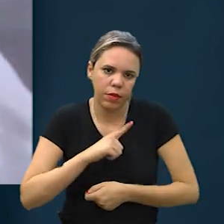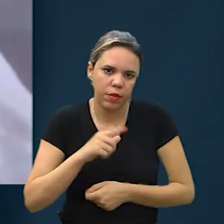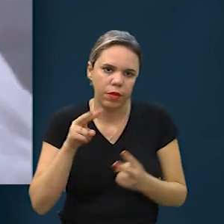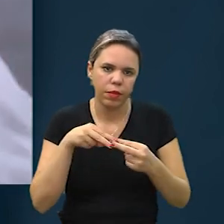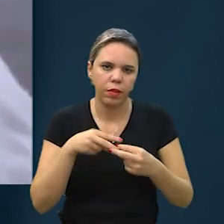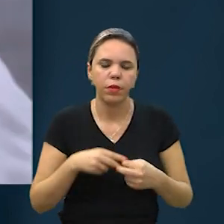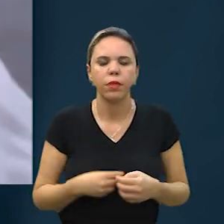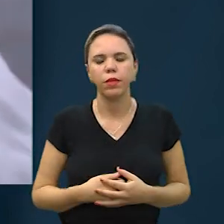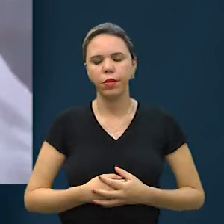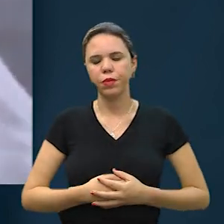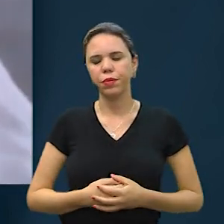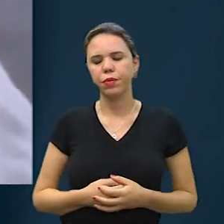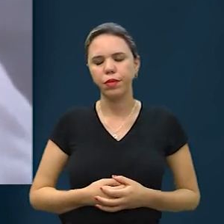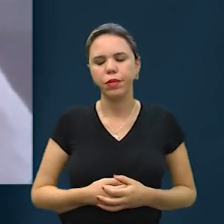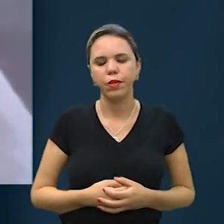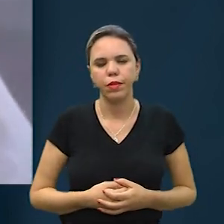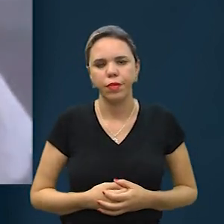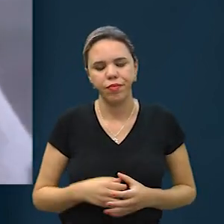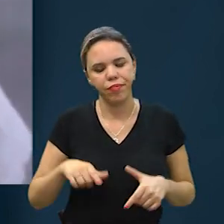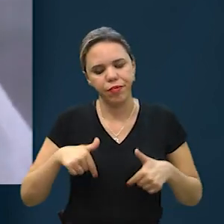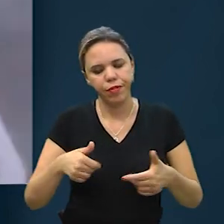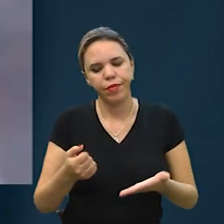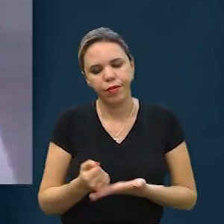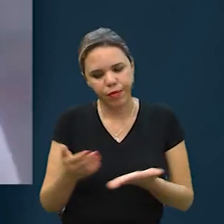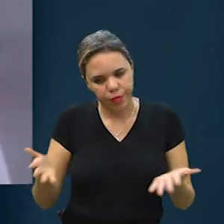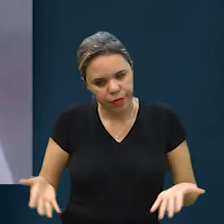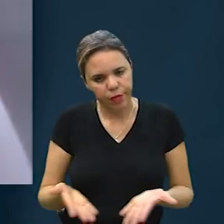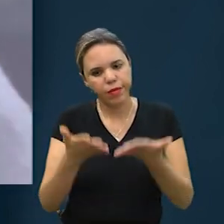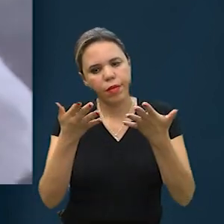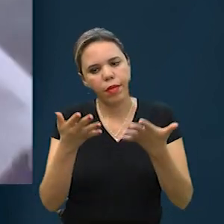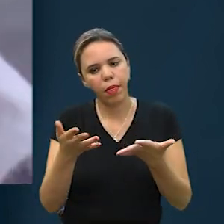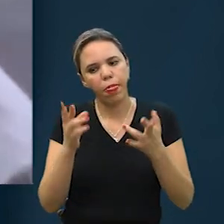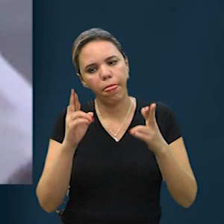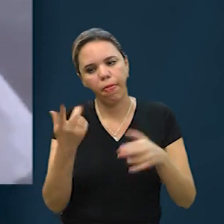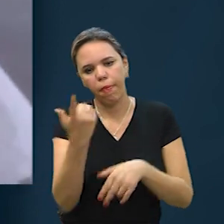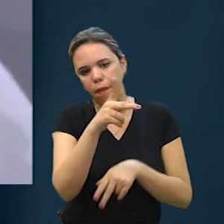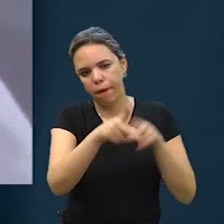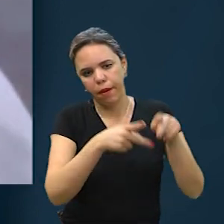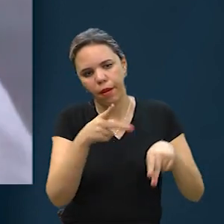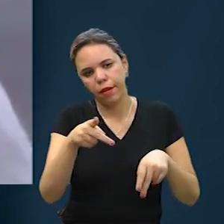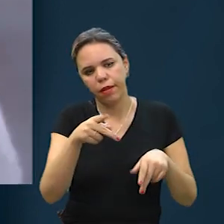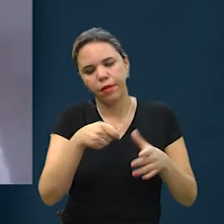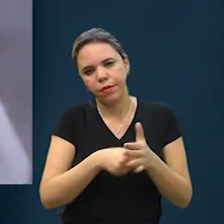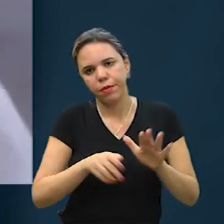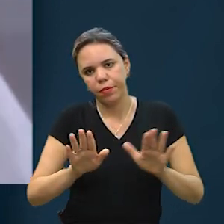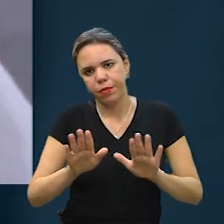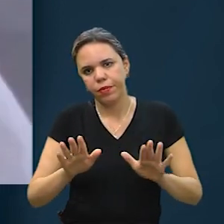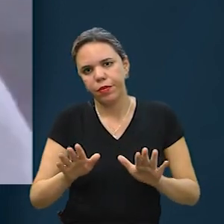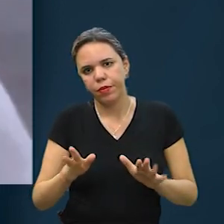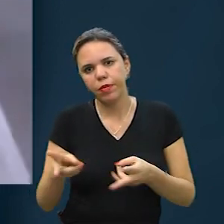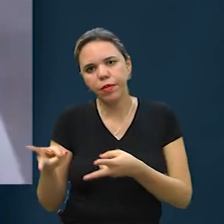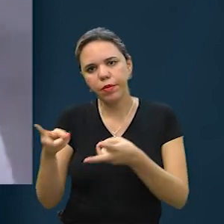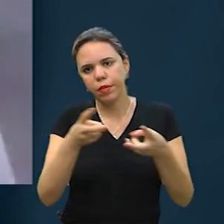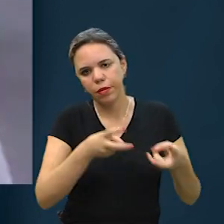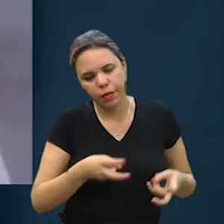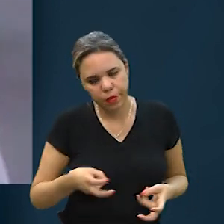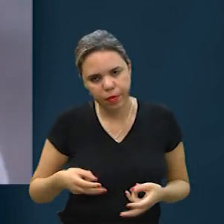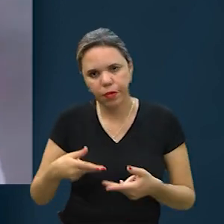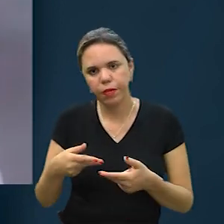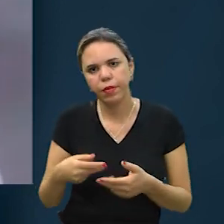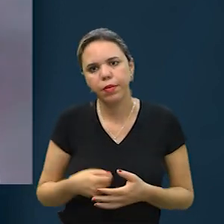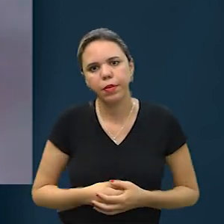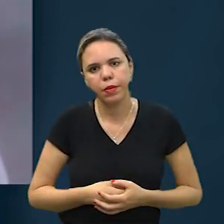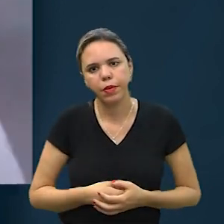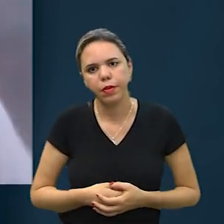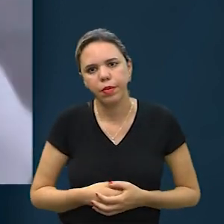um olhar mais proativo, que não espere que outros o reivindicam, que ele perceba essas